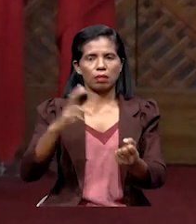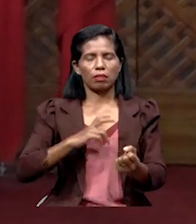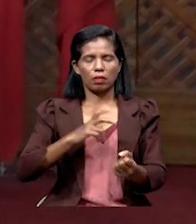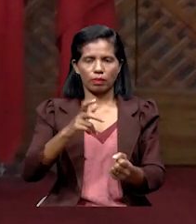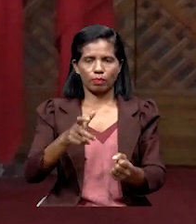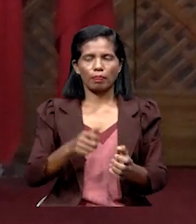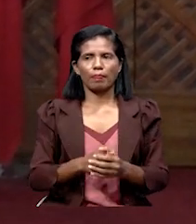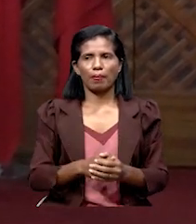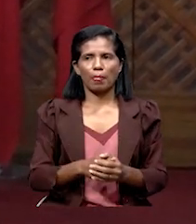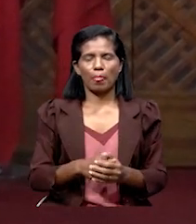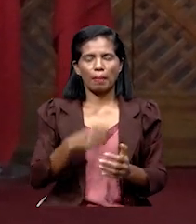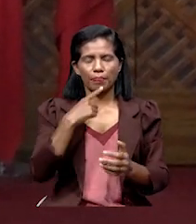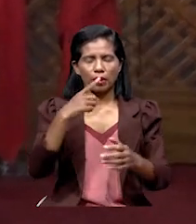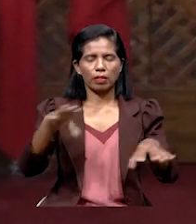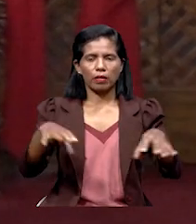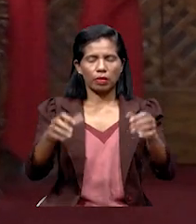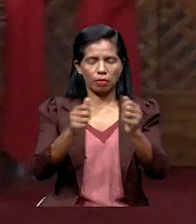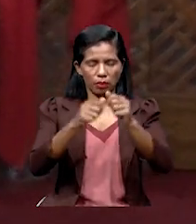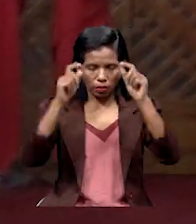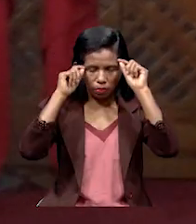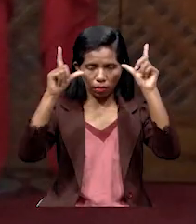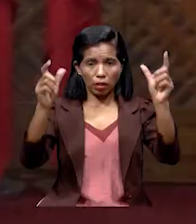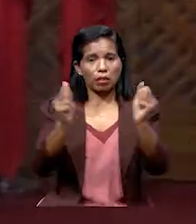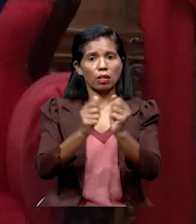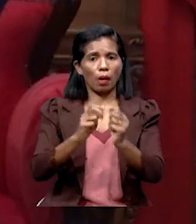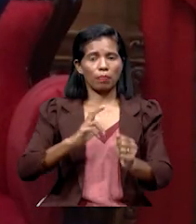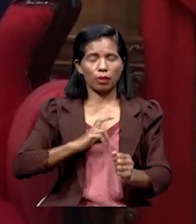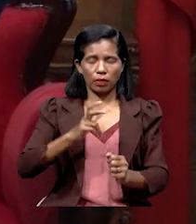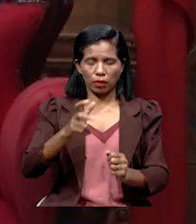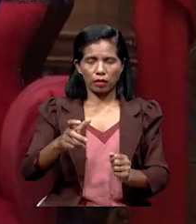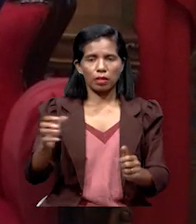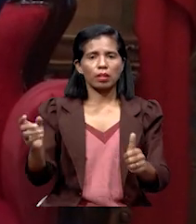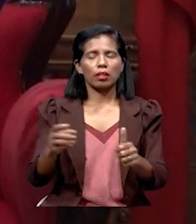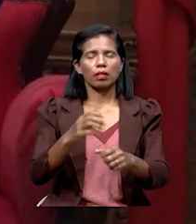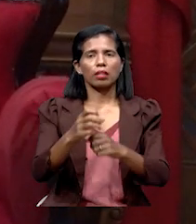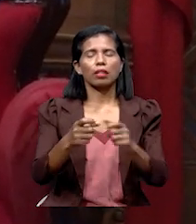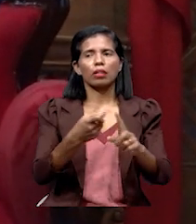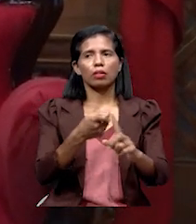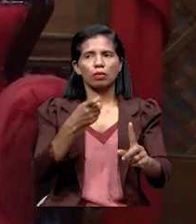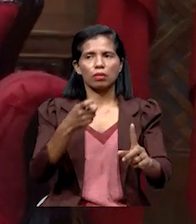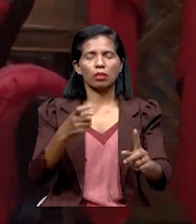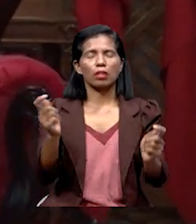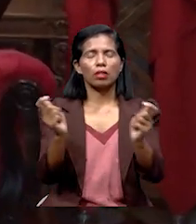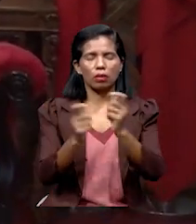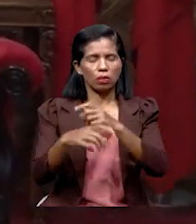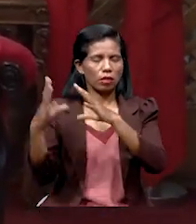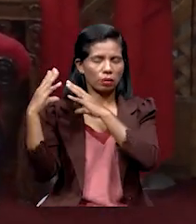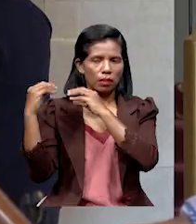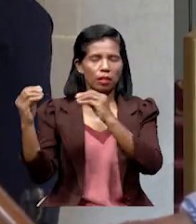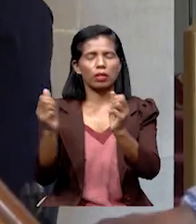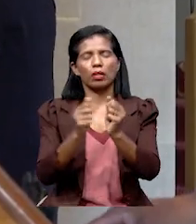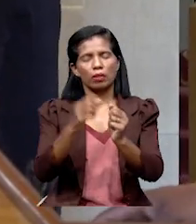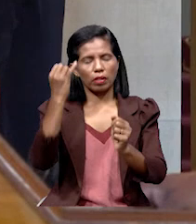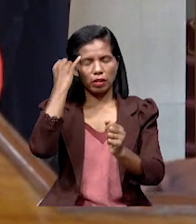de Estado aprecia a cooperação Timor-Leste e Portugal, nebe atinge durante li russo troca experiência no IDEA.